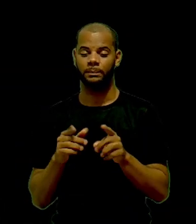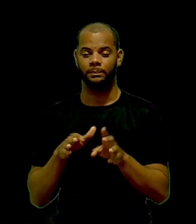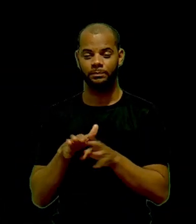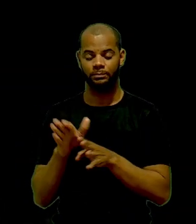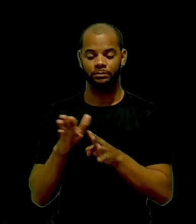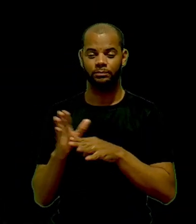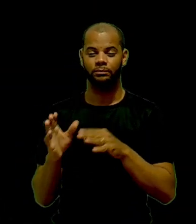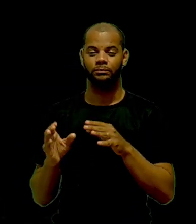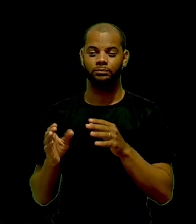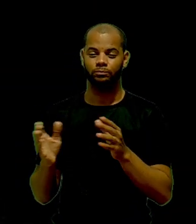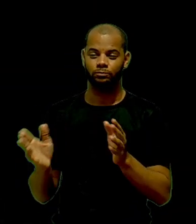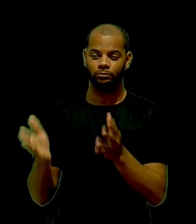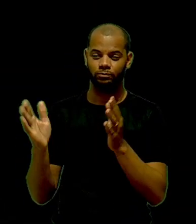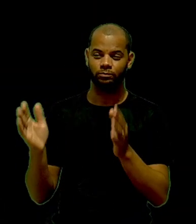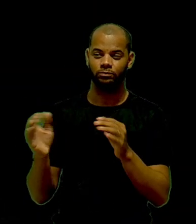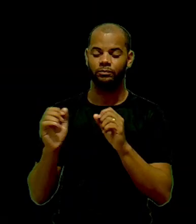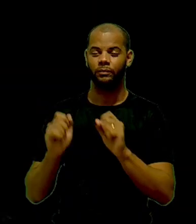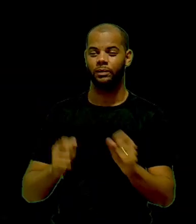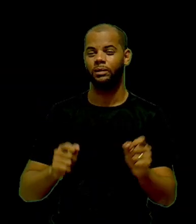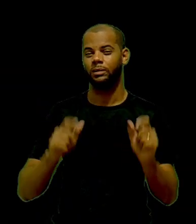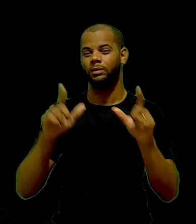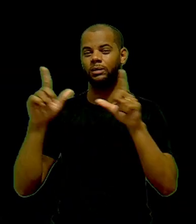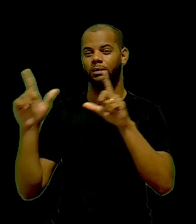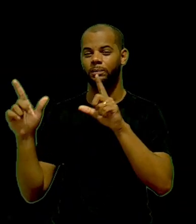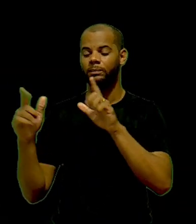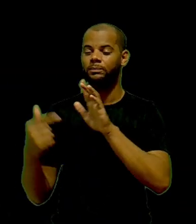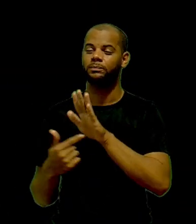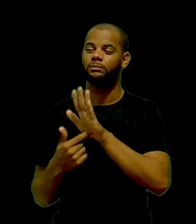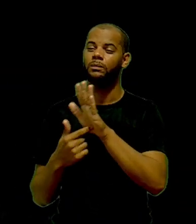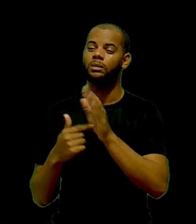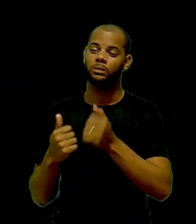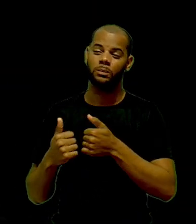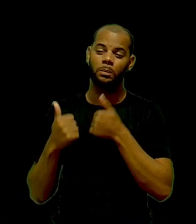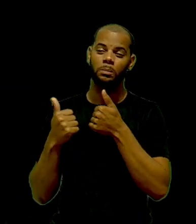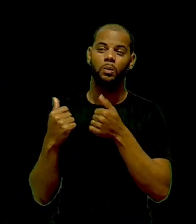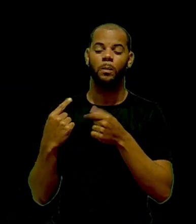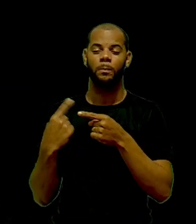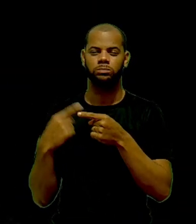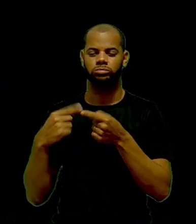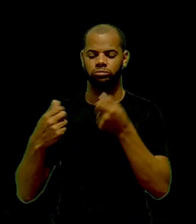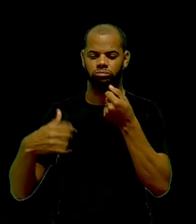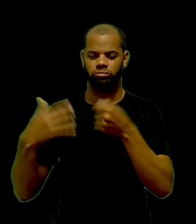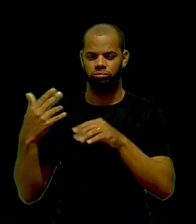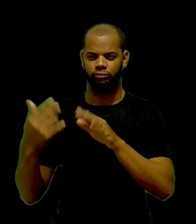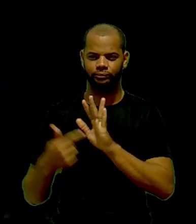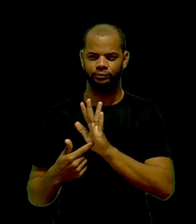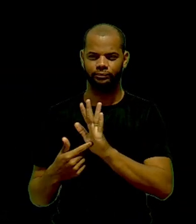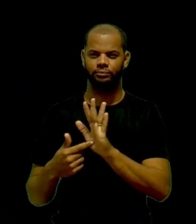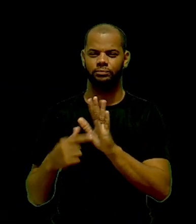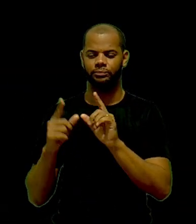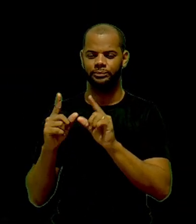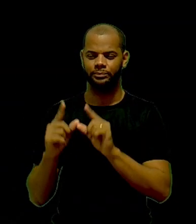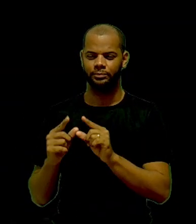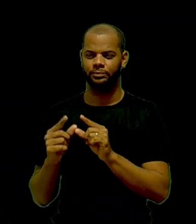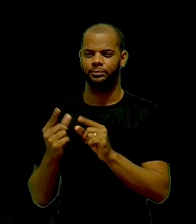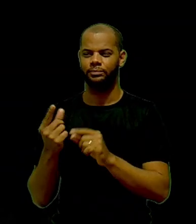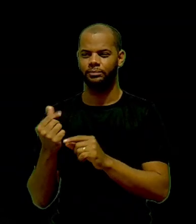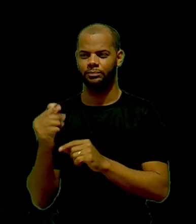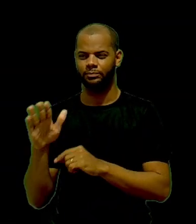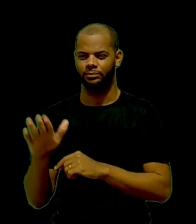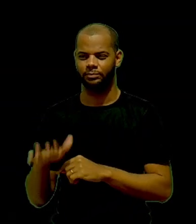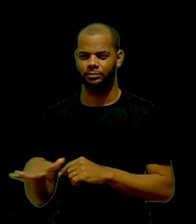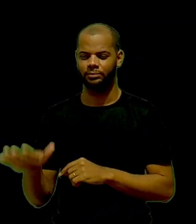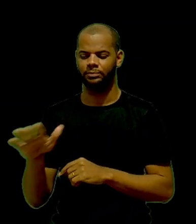da população, com campanhas de informação mostrando as vantagens de autonomia, redução de custos, resiliência